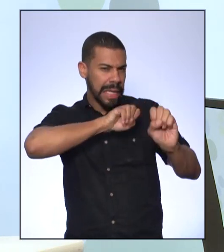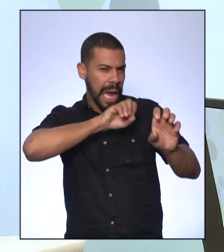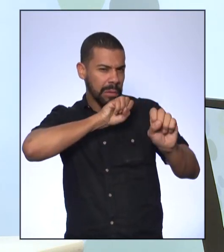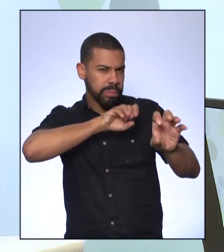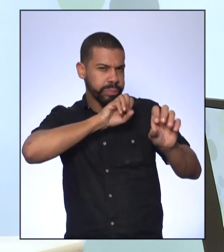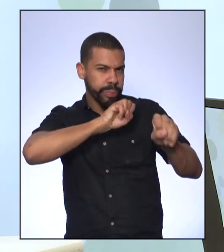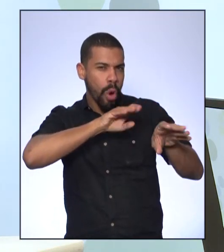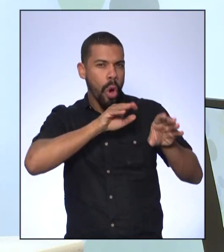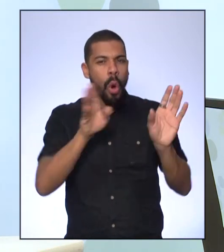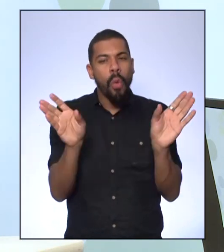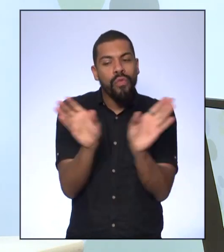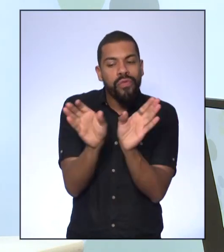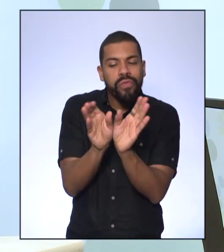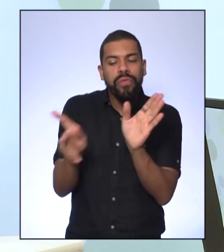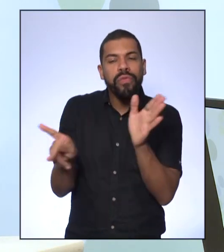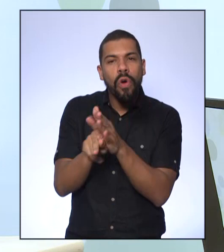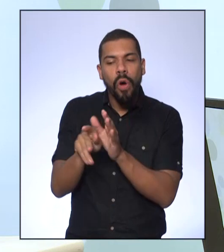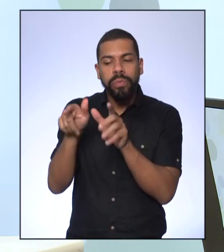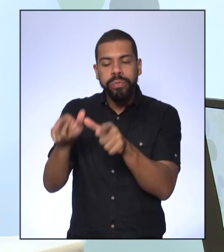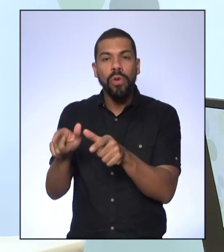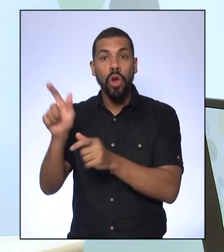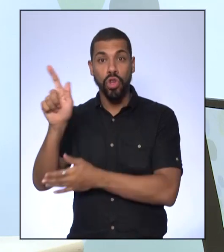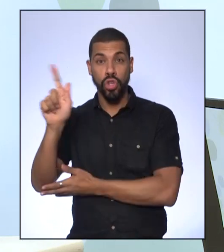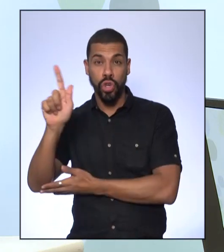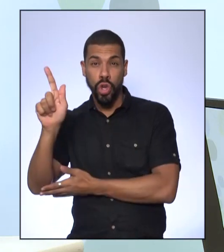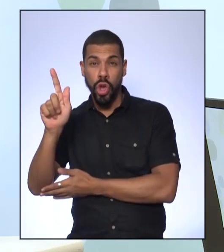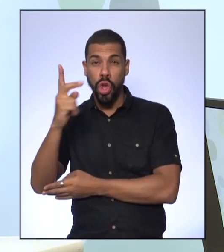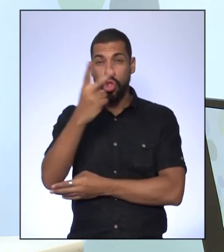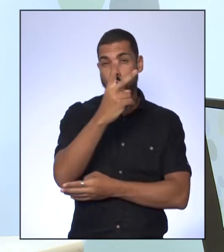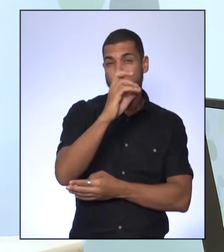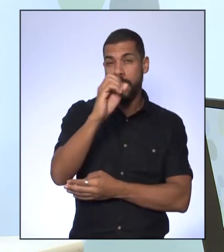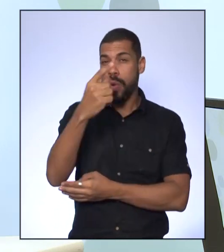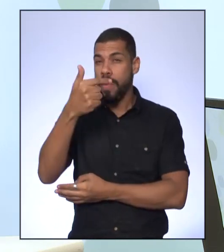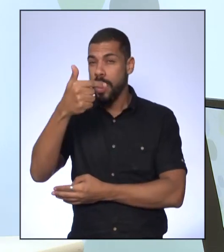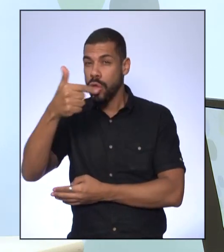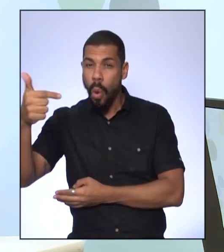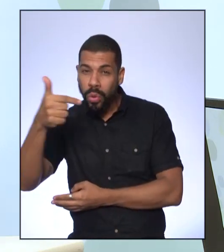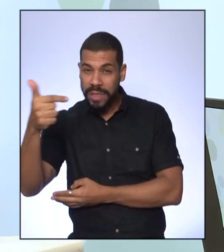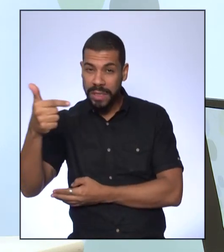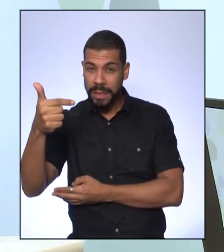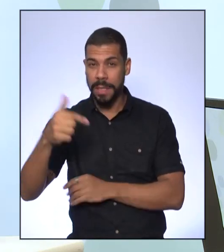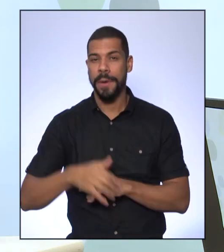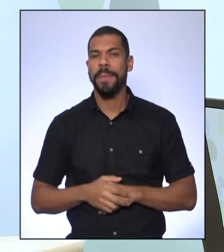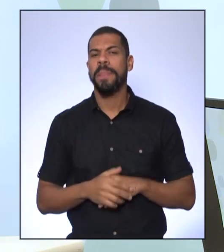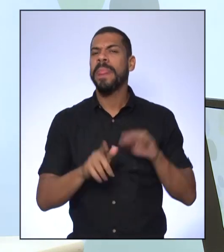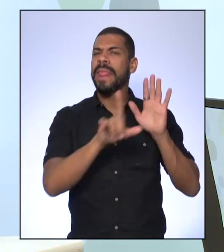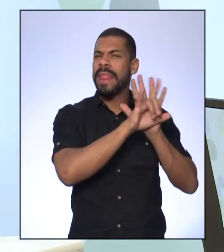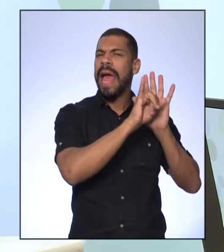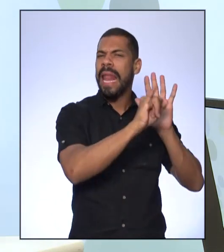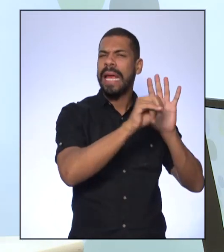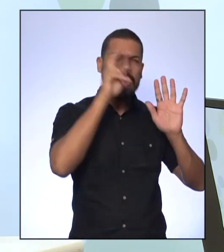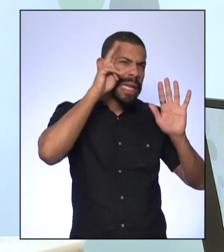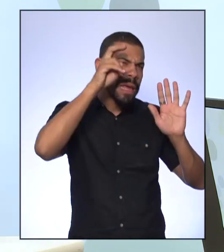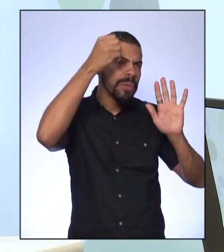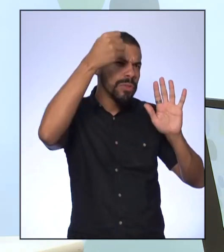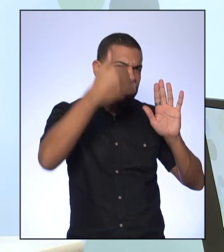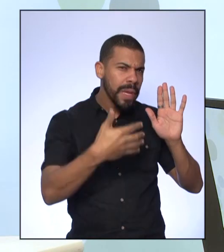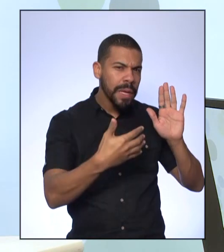de Geografia, desde 2012, né, daquela lei que eu falei para vocês, da